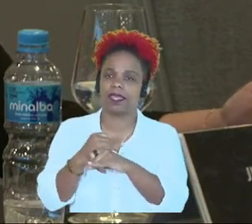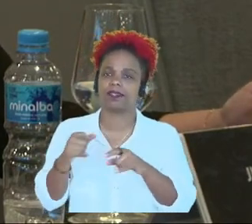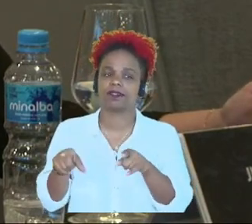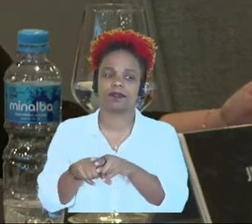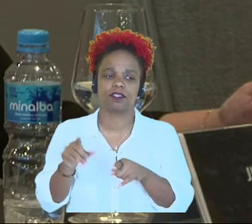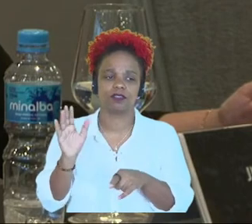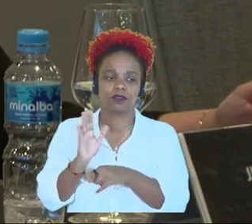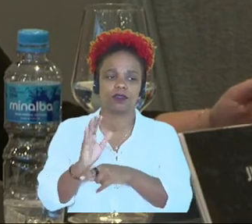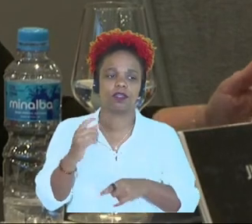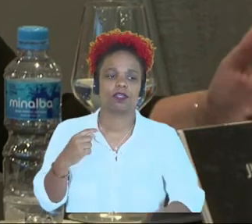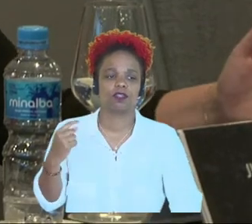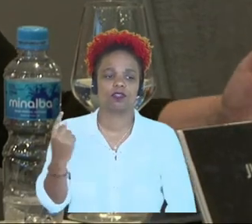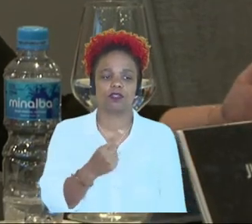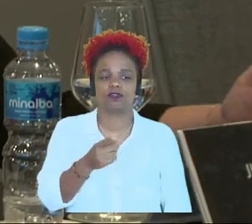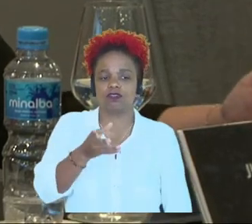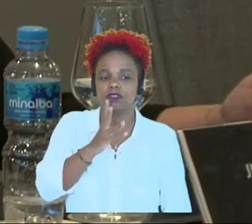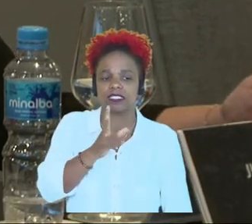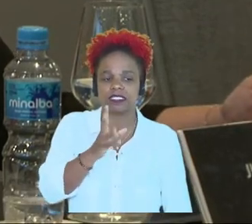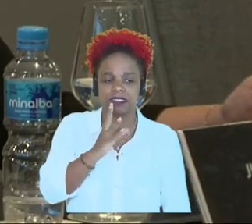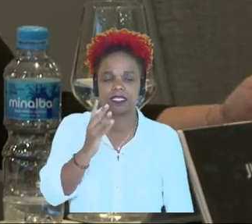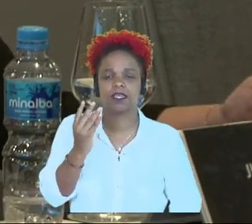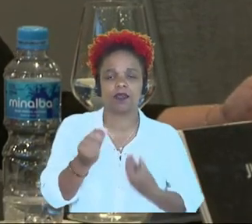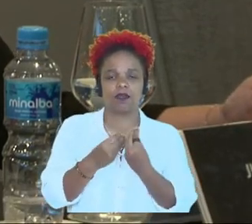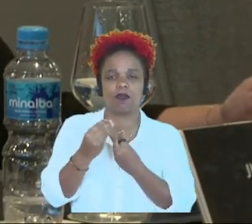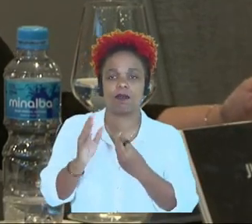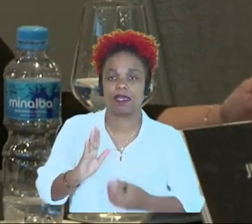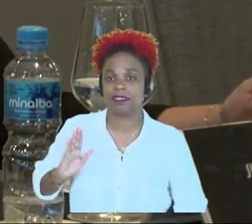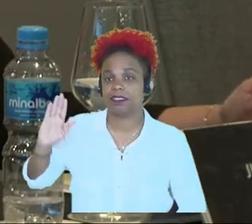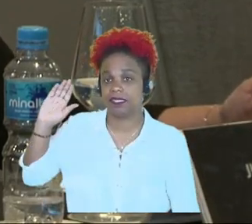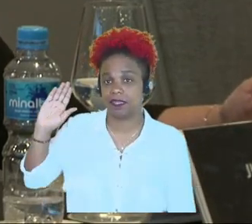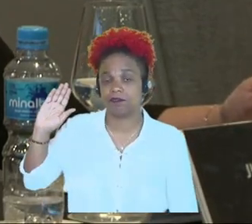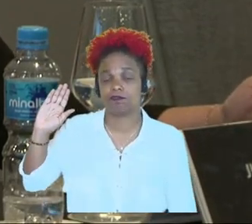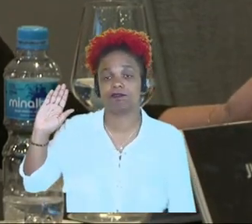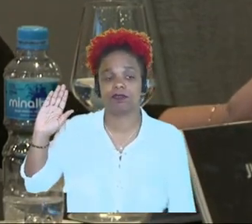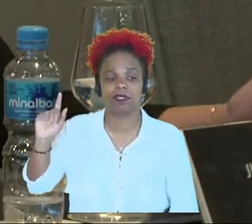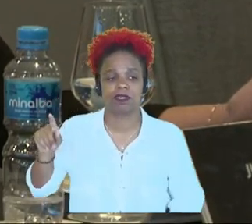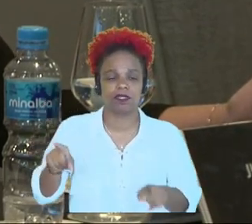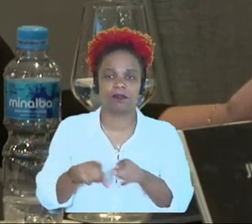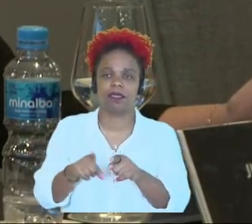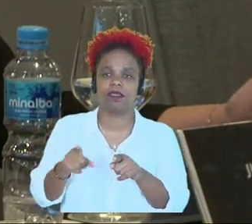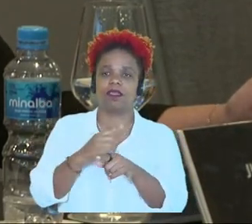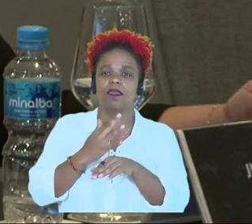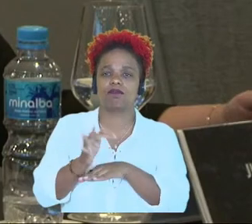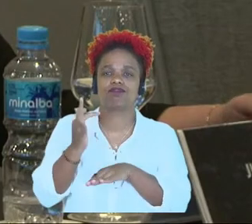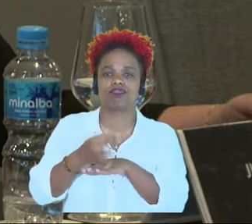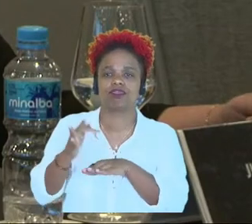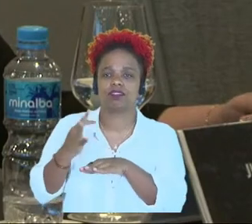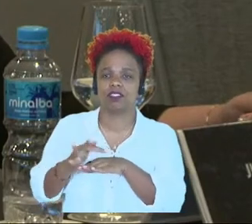muito a gente a conhecer os nossos candidatos, mas também disseminou muito a fake news.